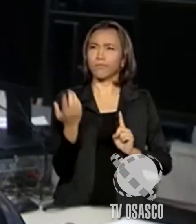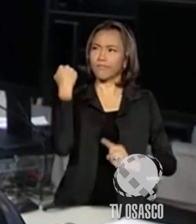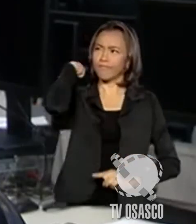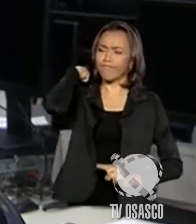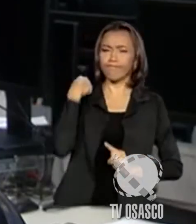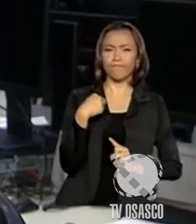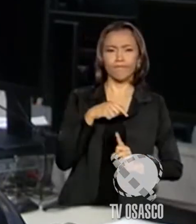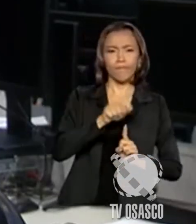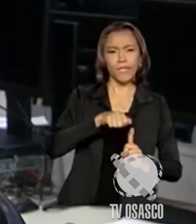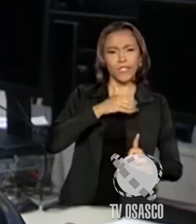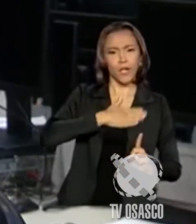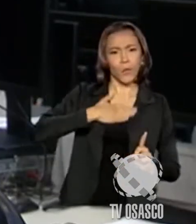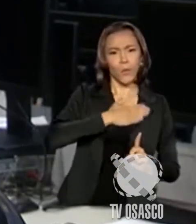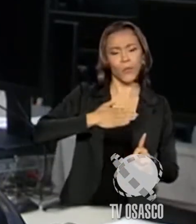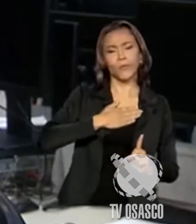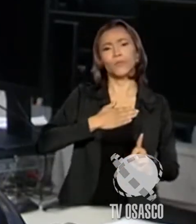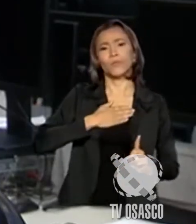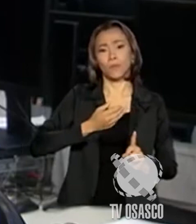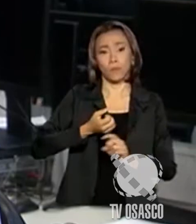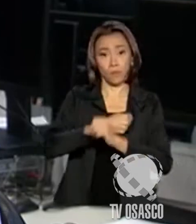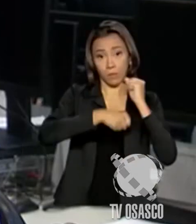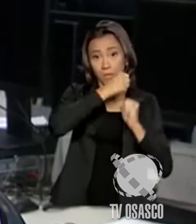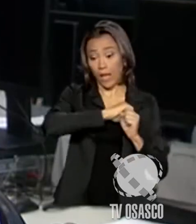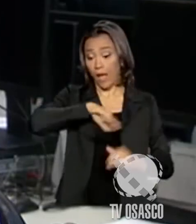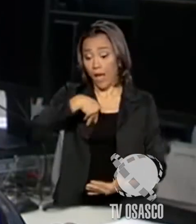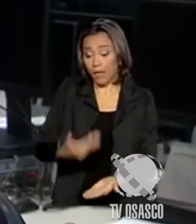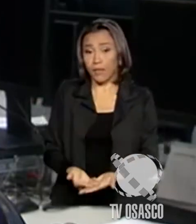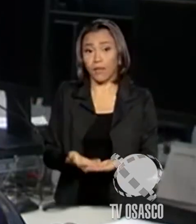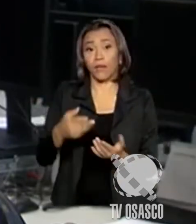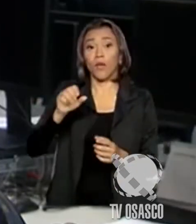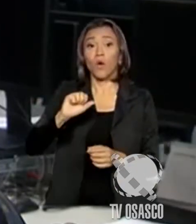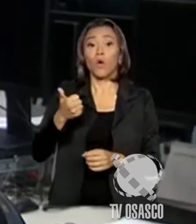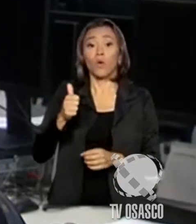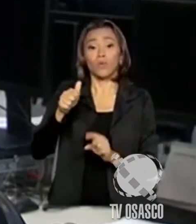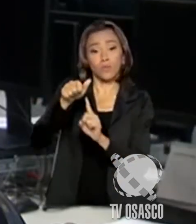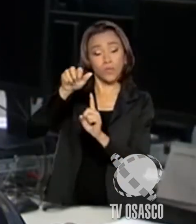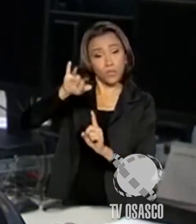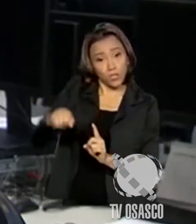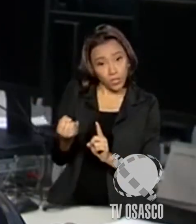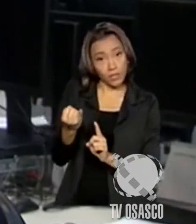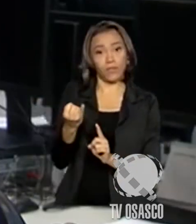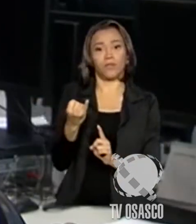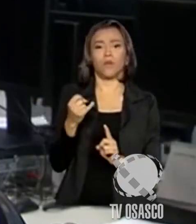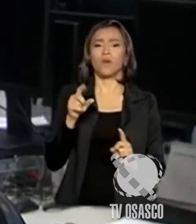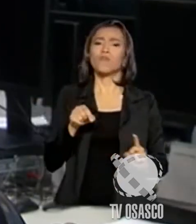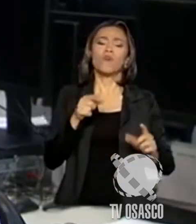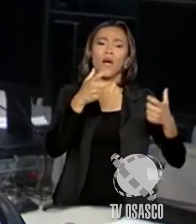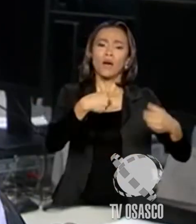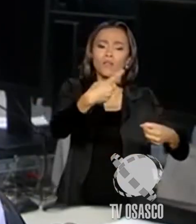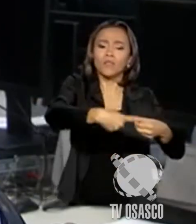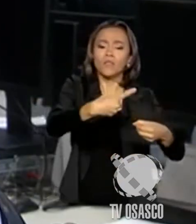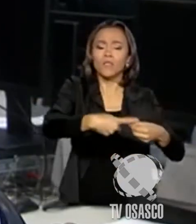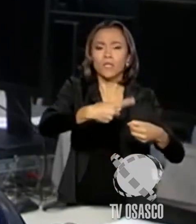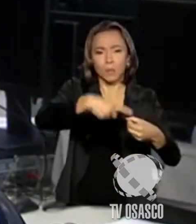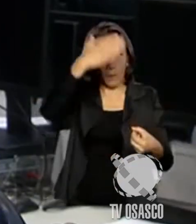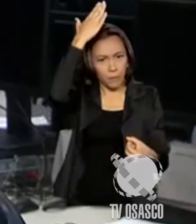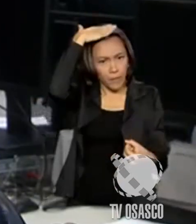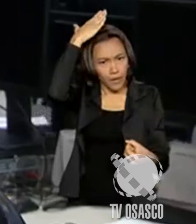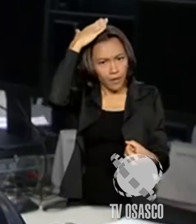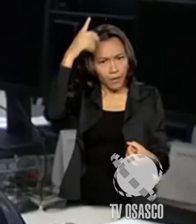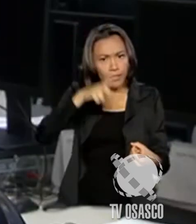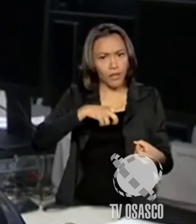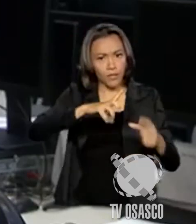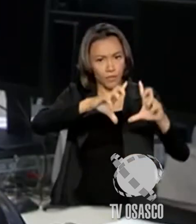passado até o dia 11 de janeiro deste ano. As maiores reduções foram em Ananindeua, no Pará, com queda de